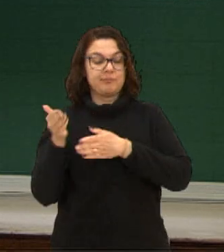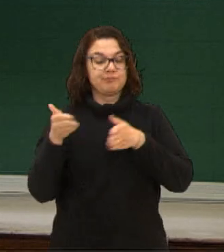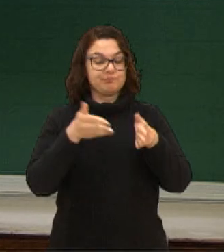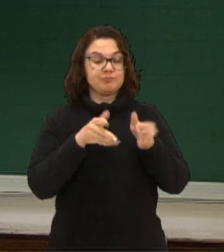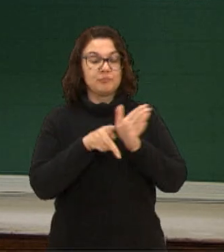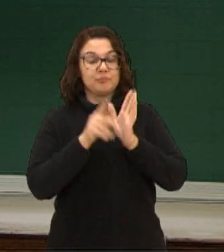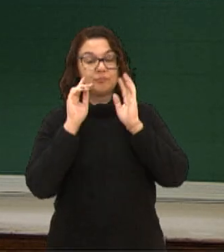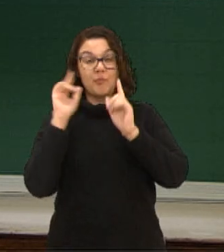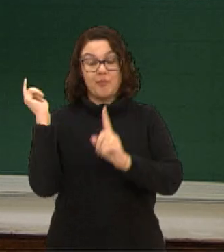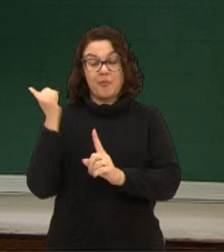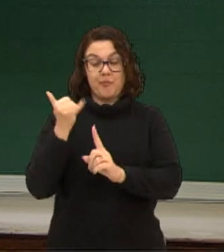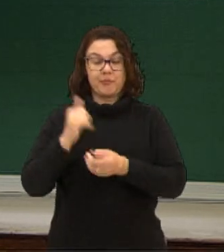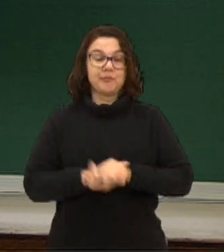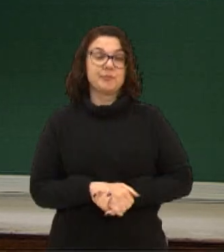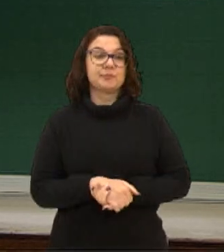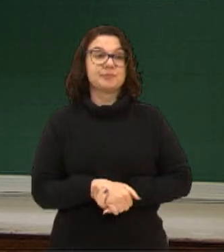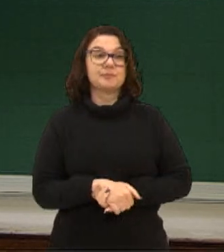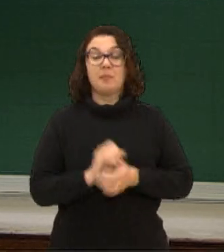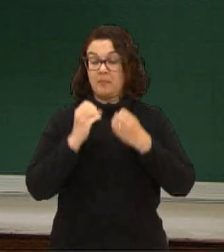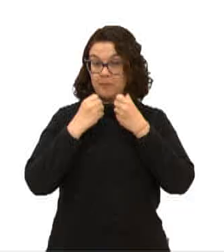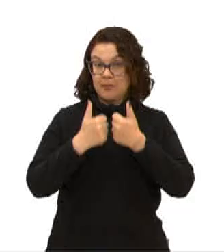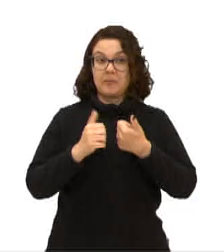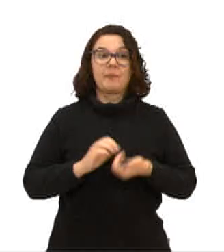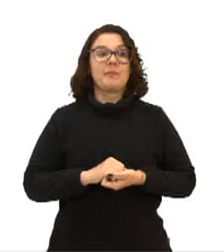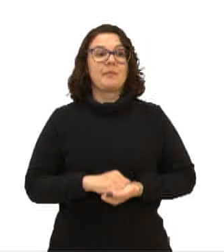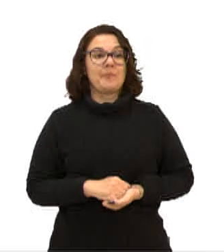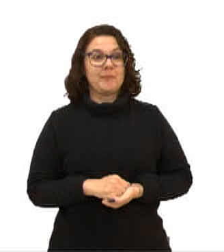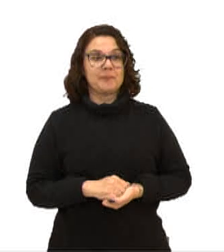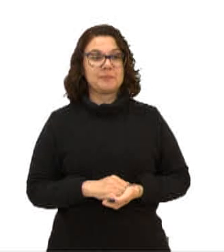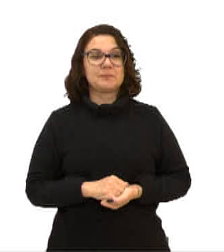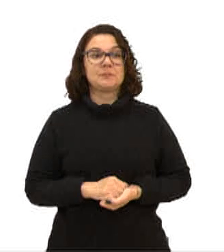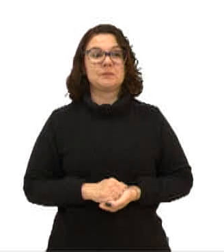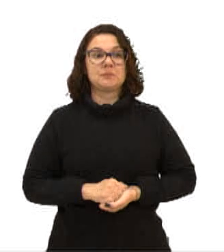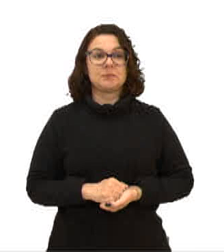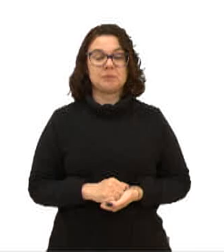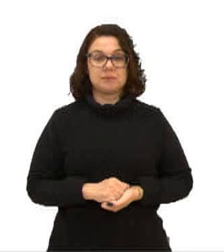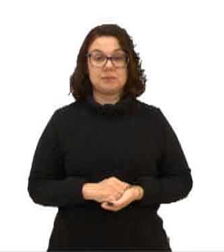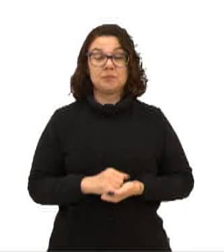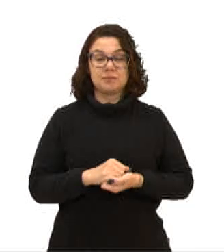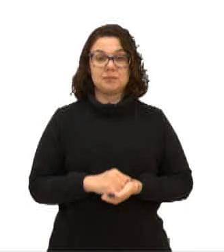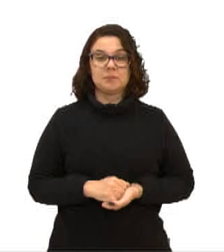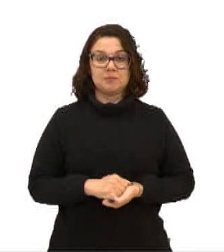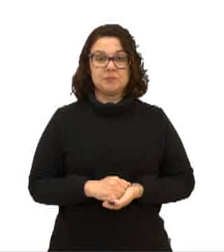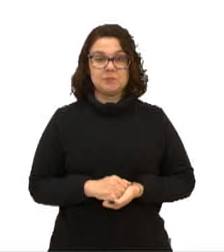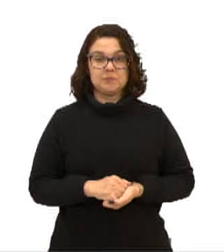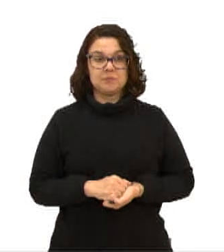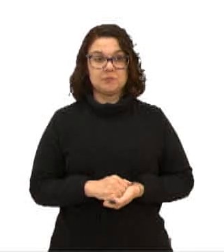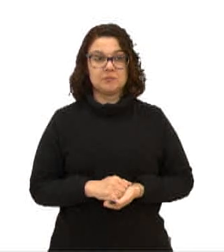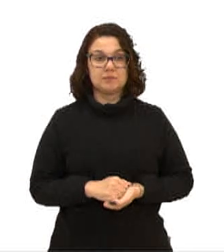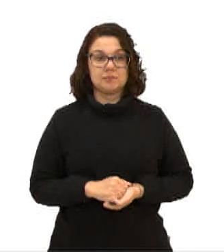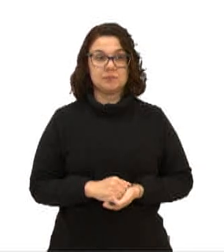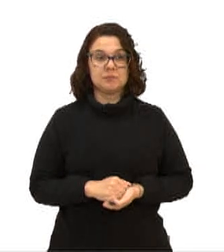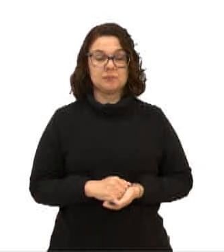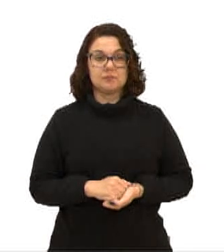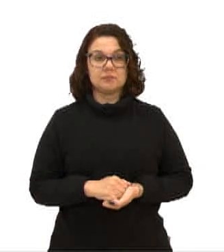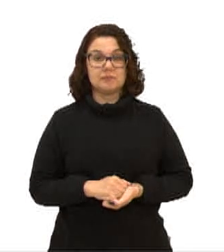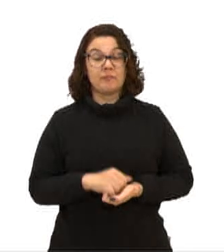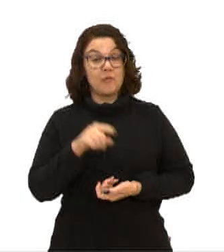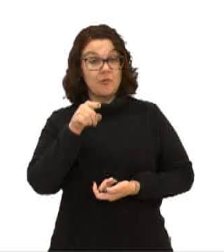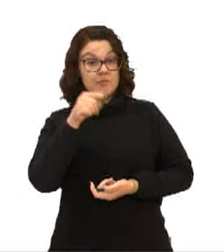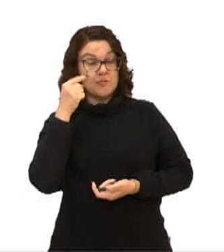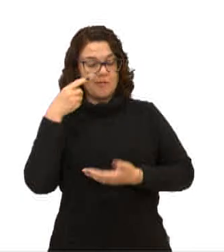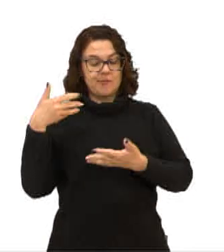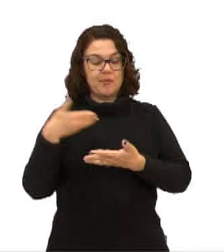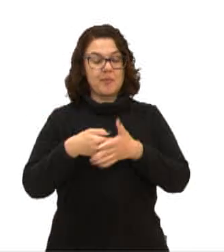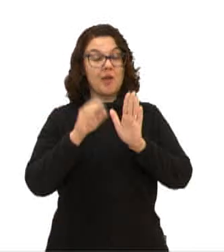dentro desse conto. Bien? Agora nós vamos estudar um pouquinho sobre os meios de transporte. Você vai